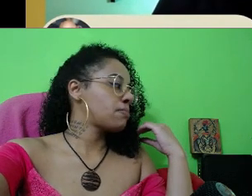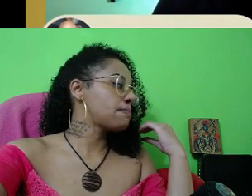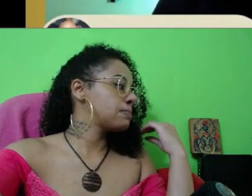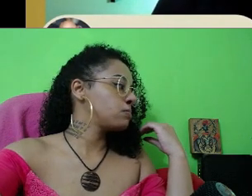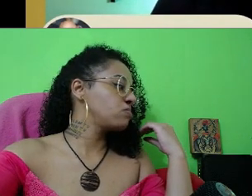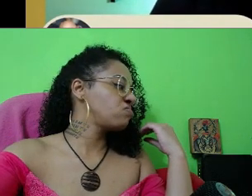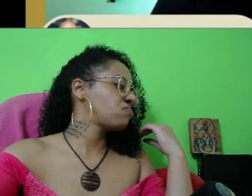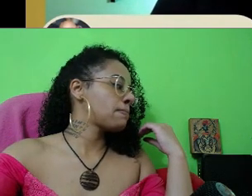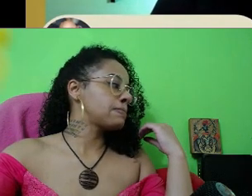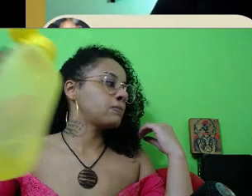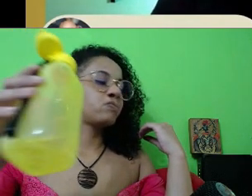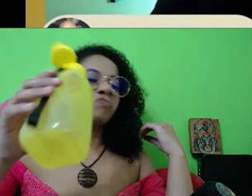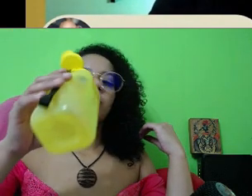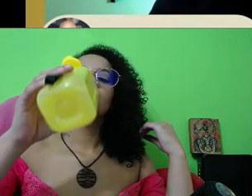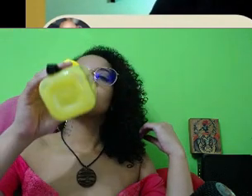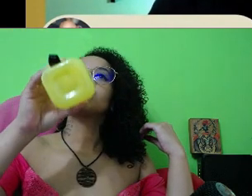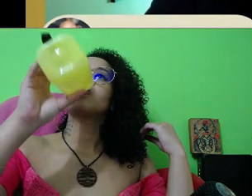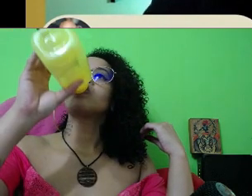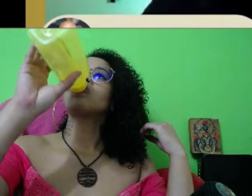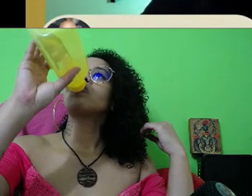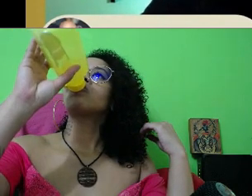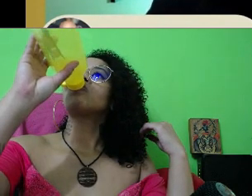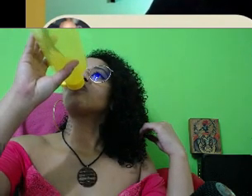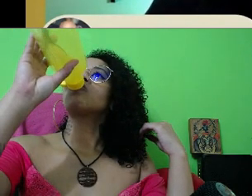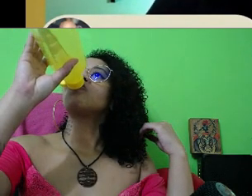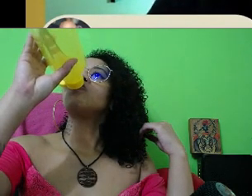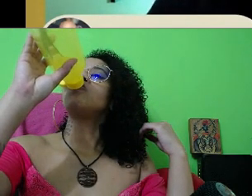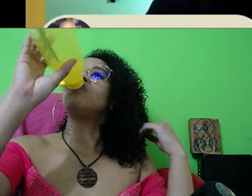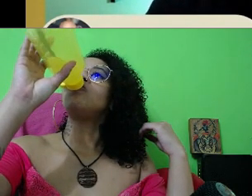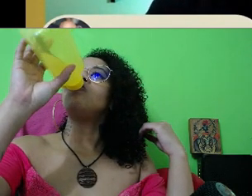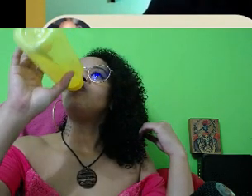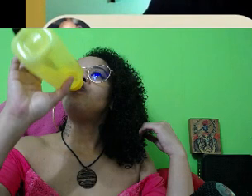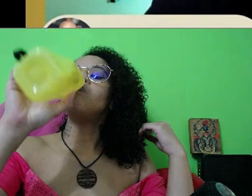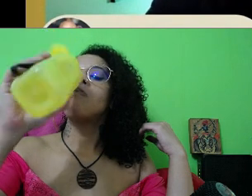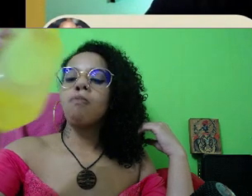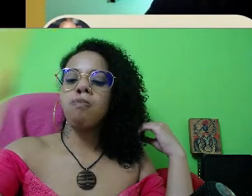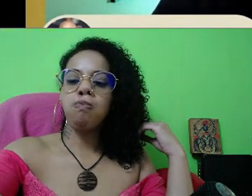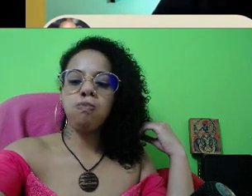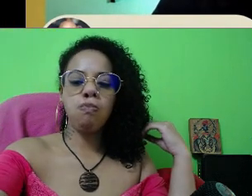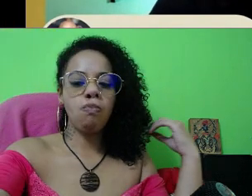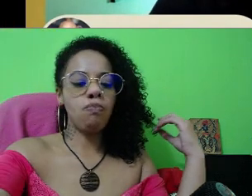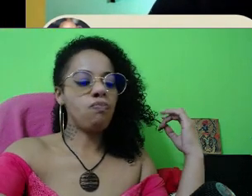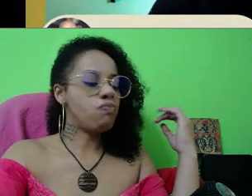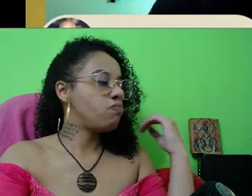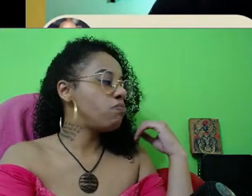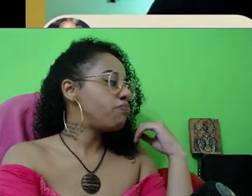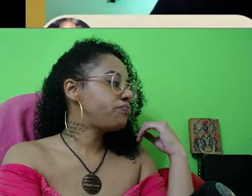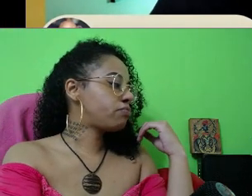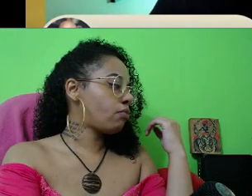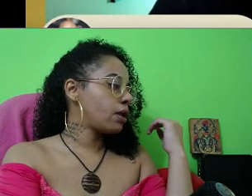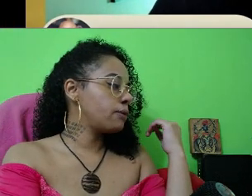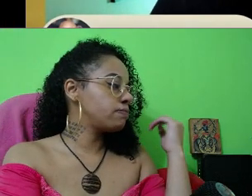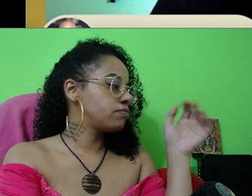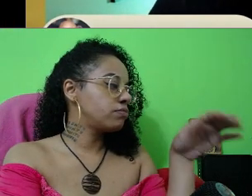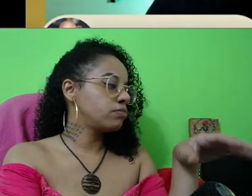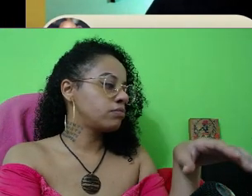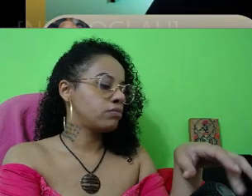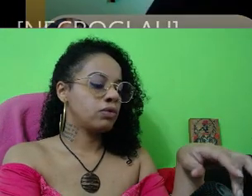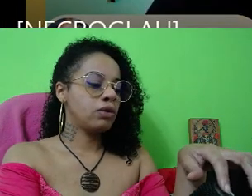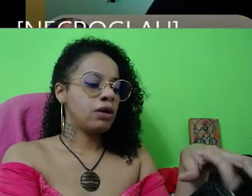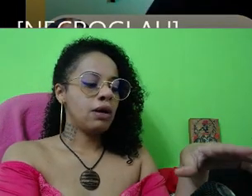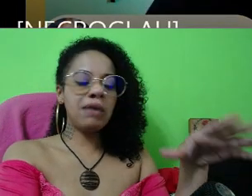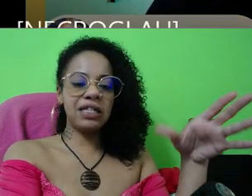porque eu preciso da vida e aí a gente sabe